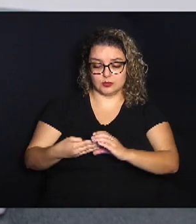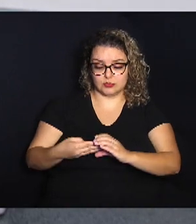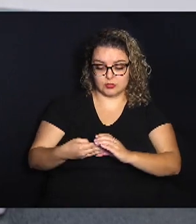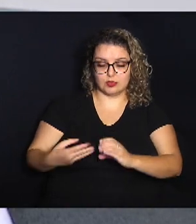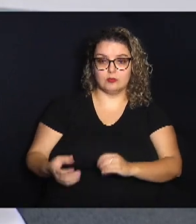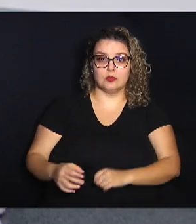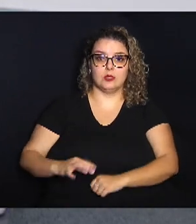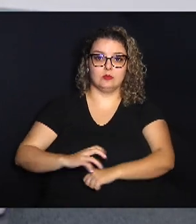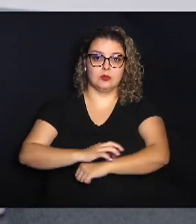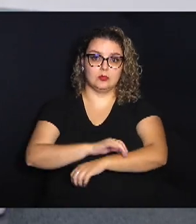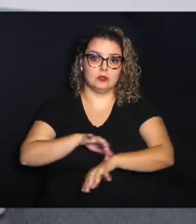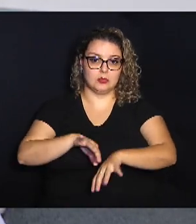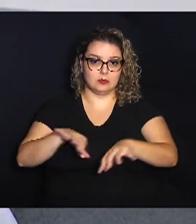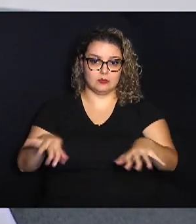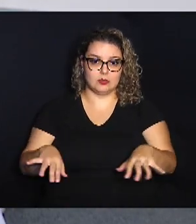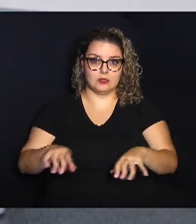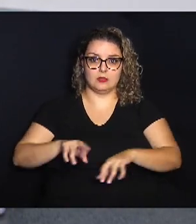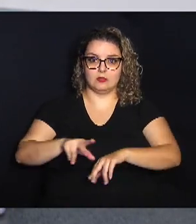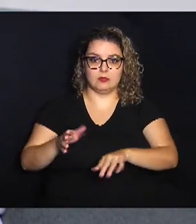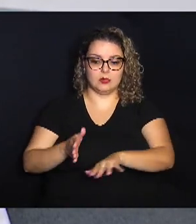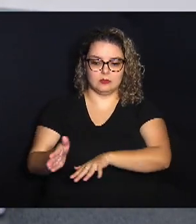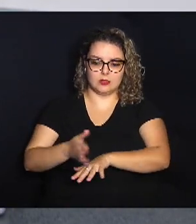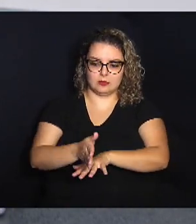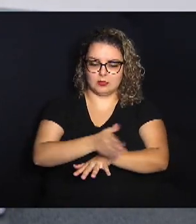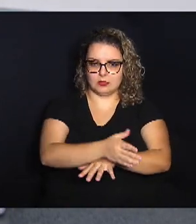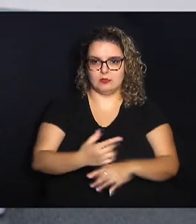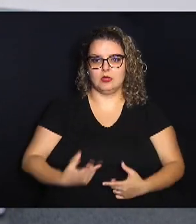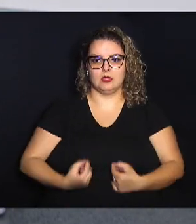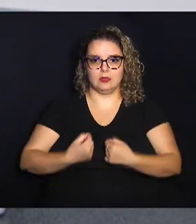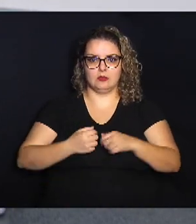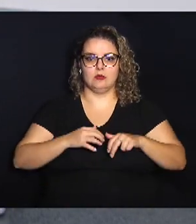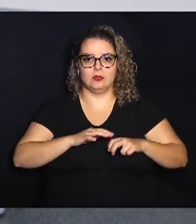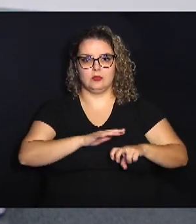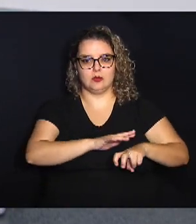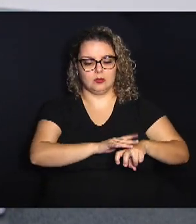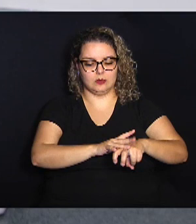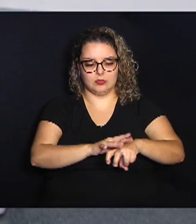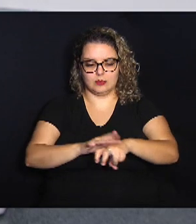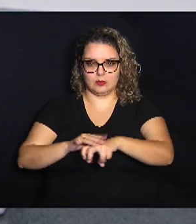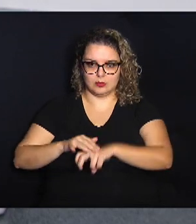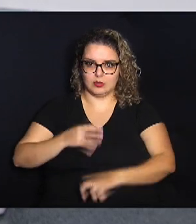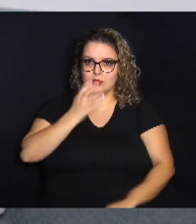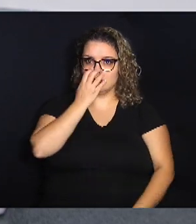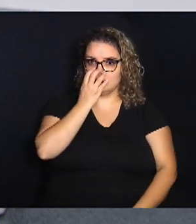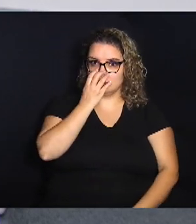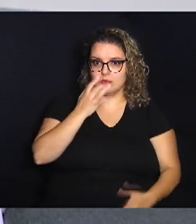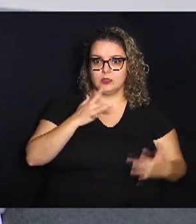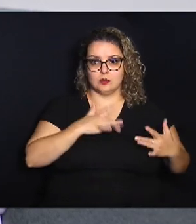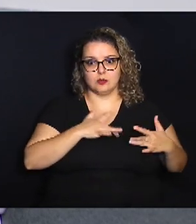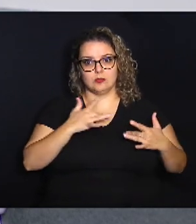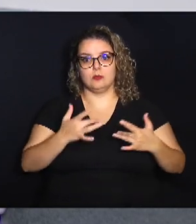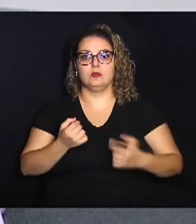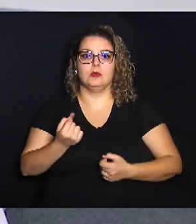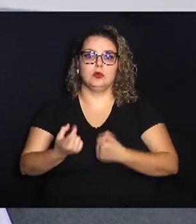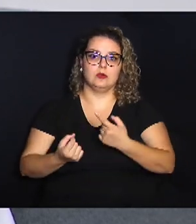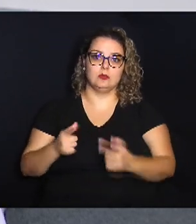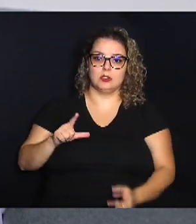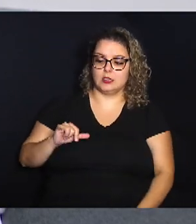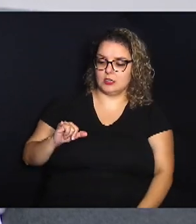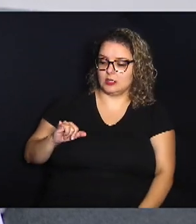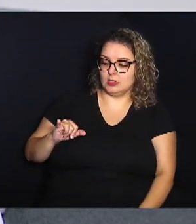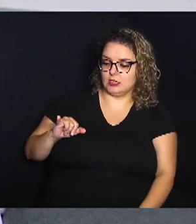aranha em diversas linhagens tumorais obtidas de pacientes caninos, né, por doação. Algumas linhagens